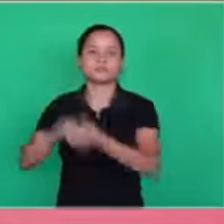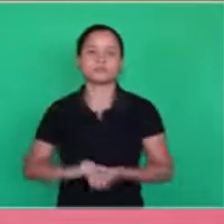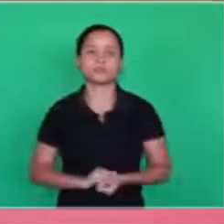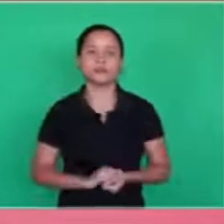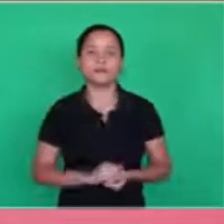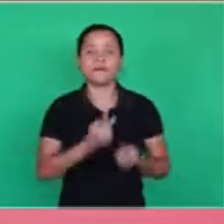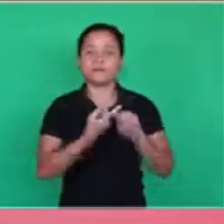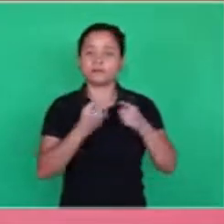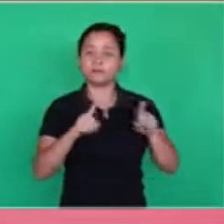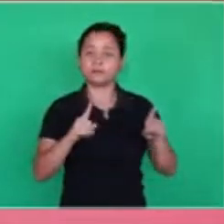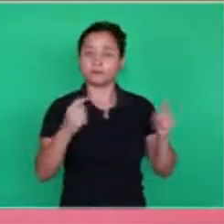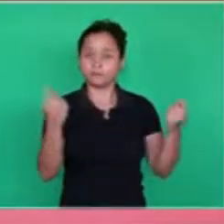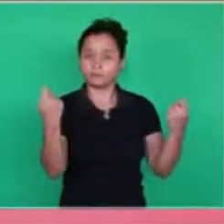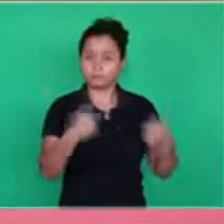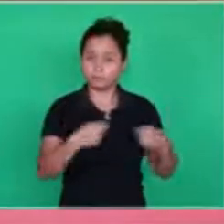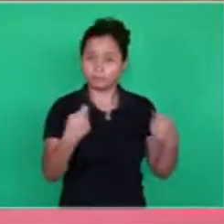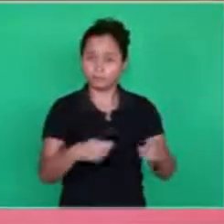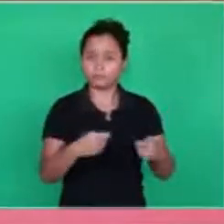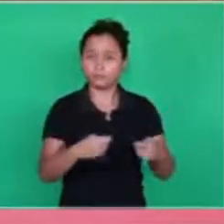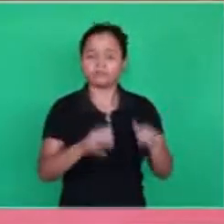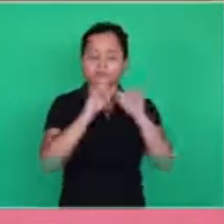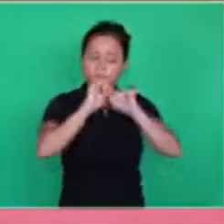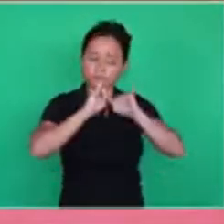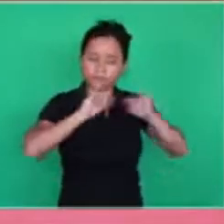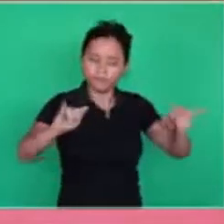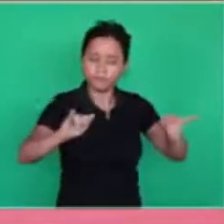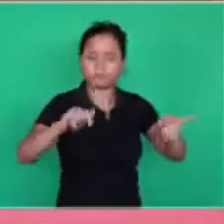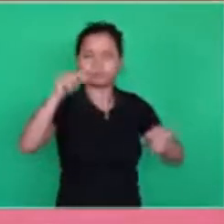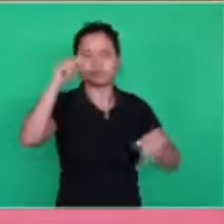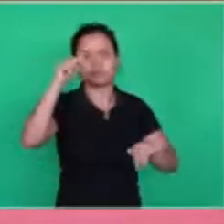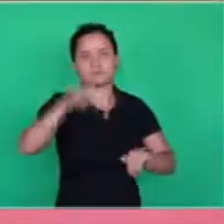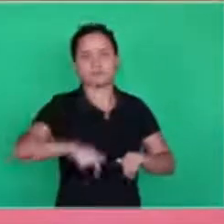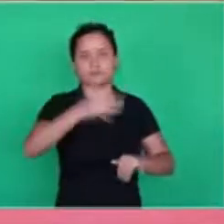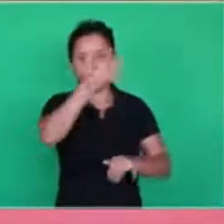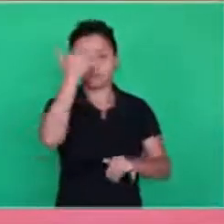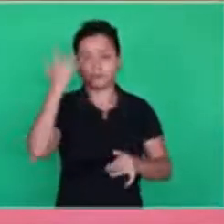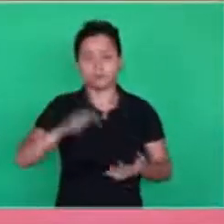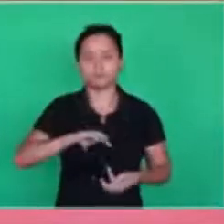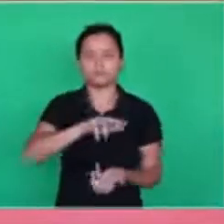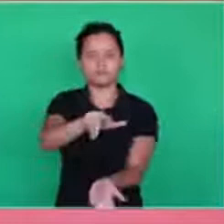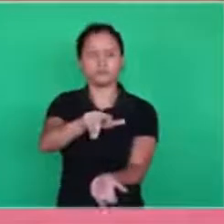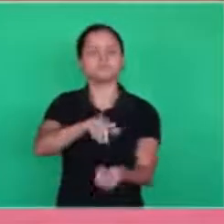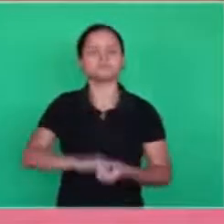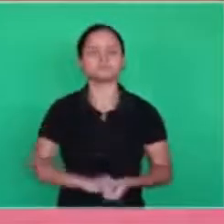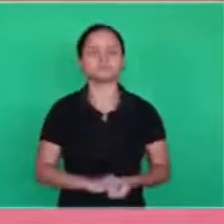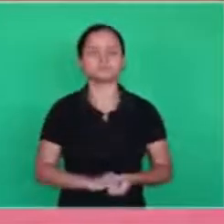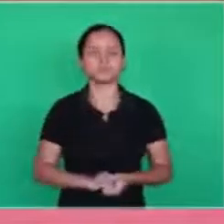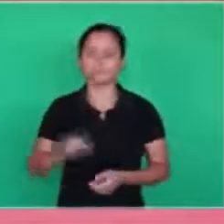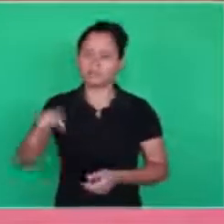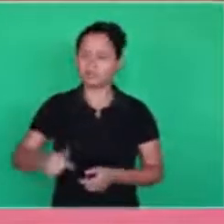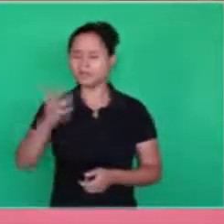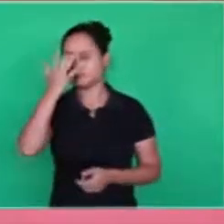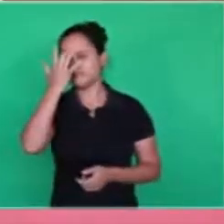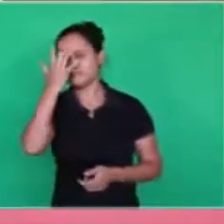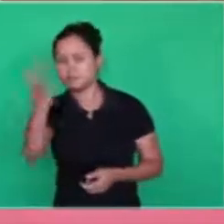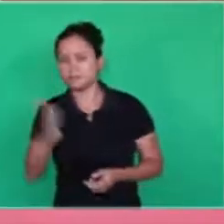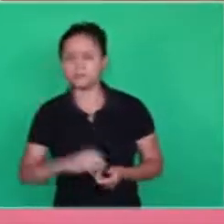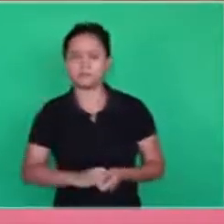nós temos que deixar aqui para o mundo. Haverá um mundo, aqui vai ser mais fácil, porque a turma que vai